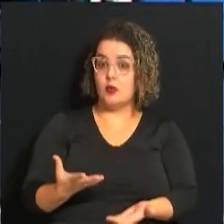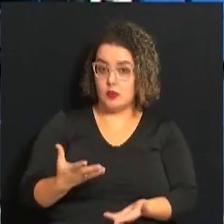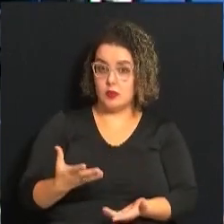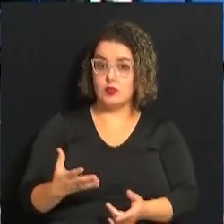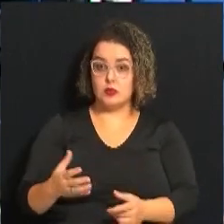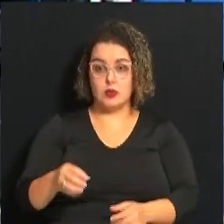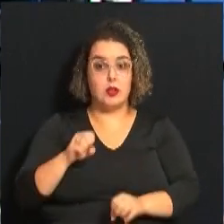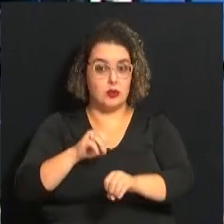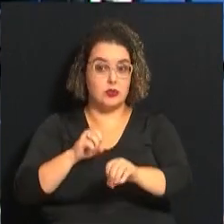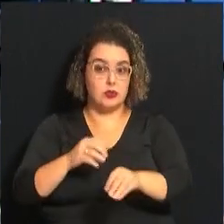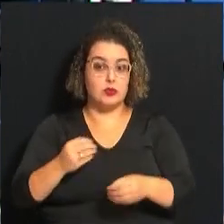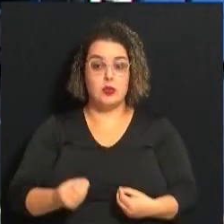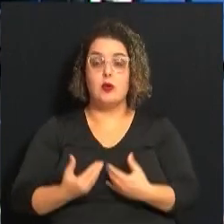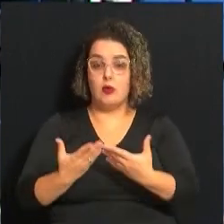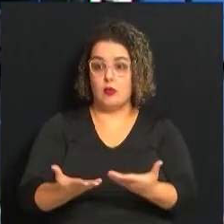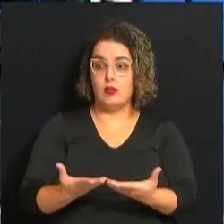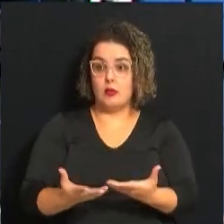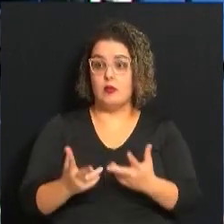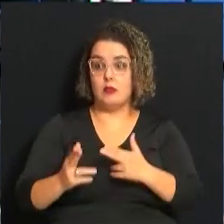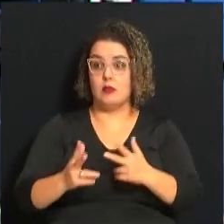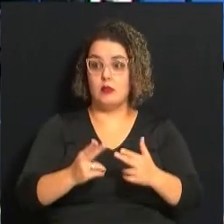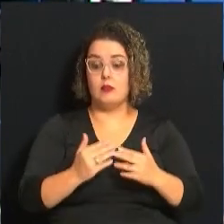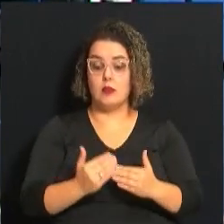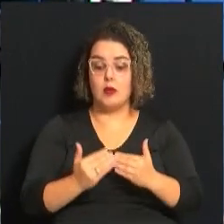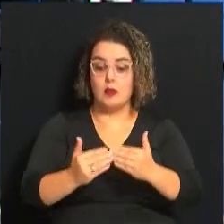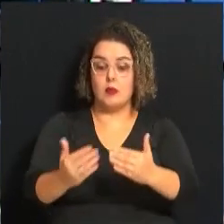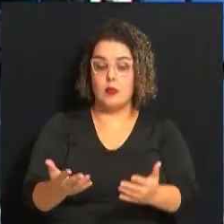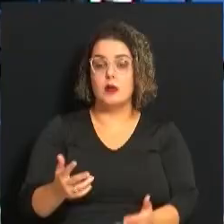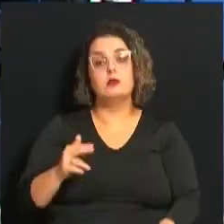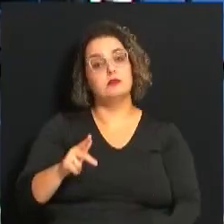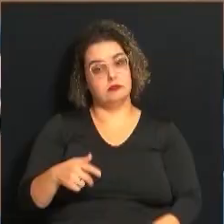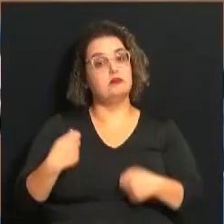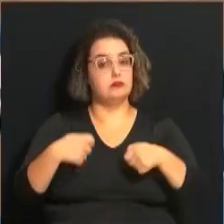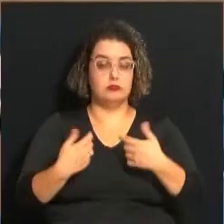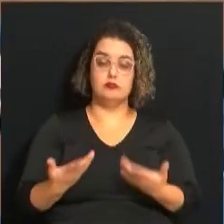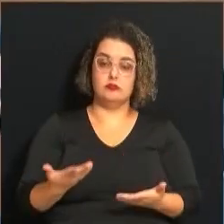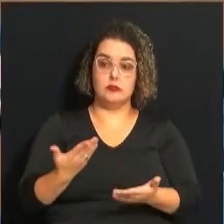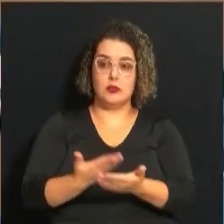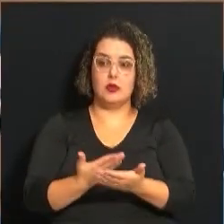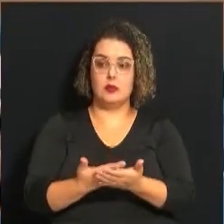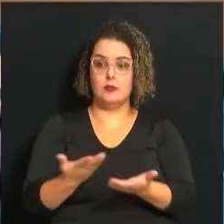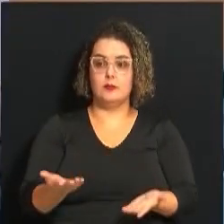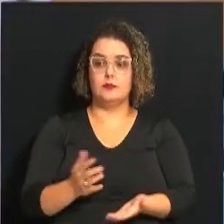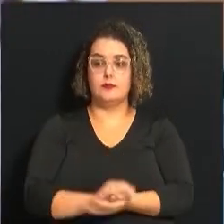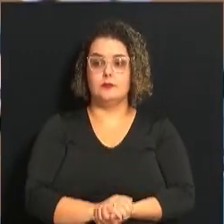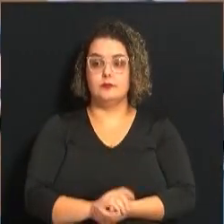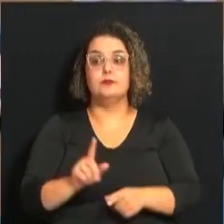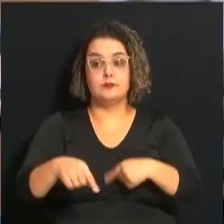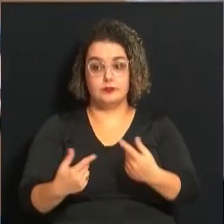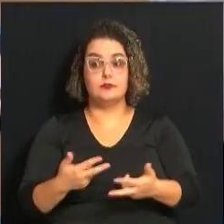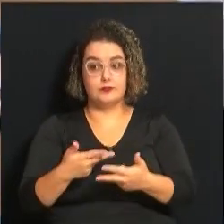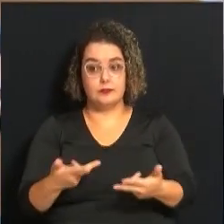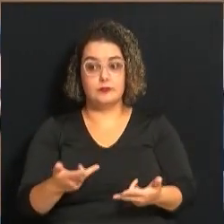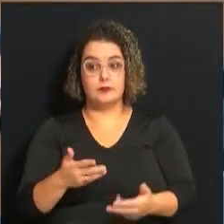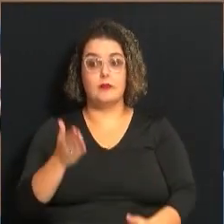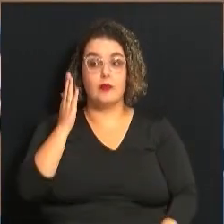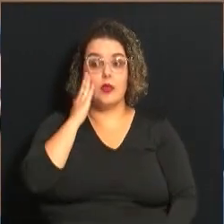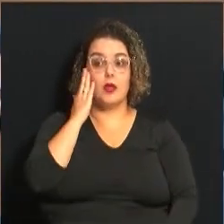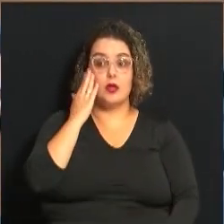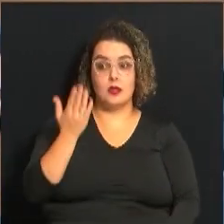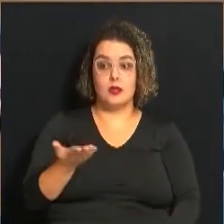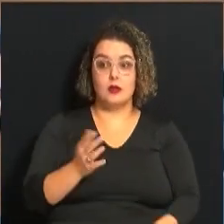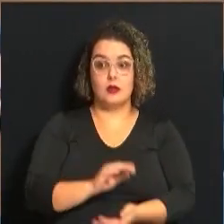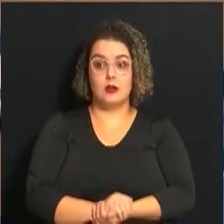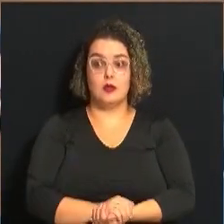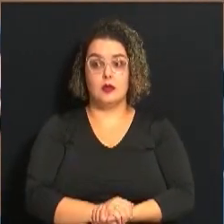ofereça o mesmo ciclo ou etapa que o outro irmão precisa para estudar. Esse também é outro ponto, A gente sabe que